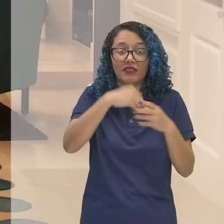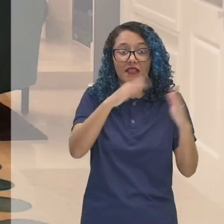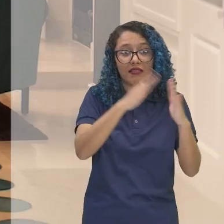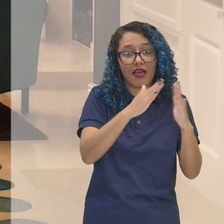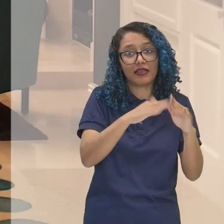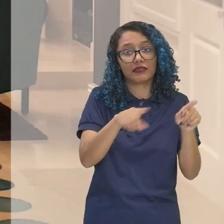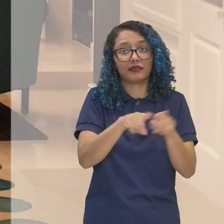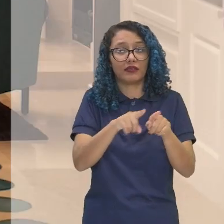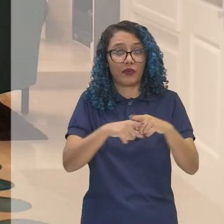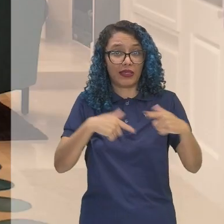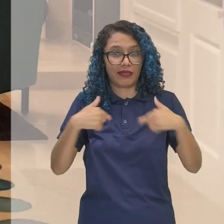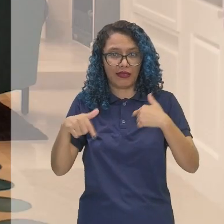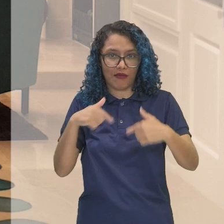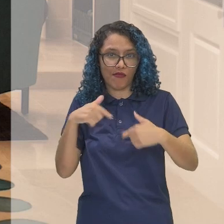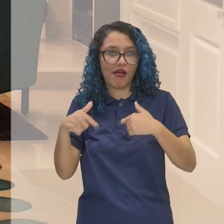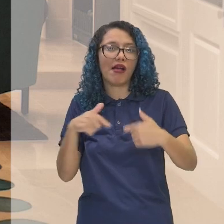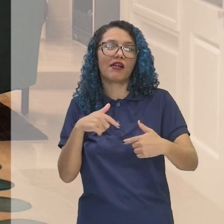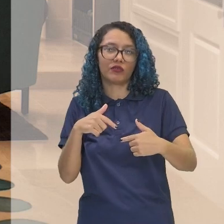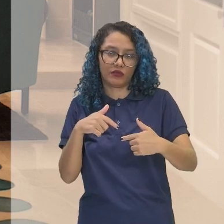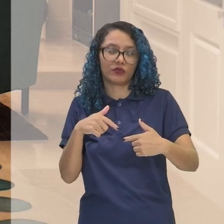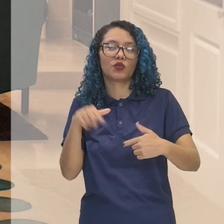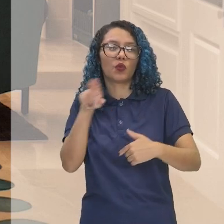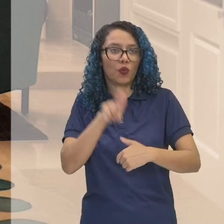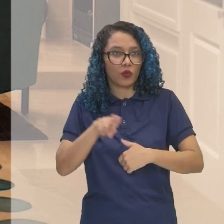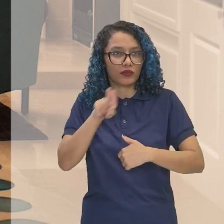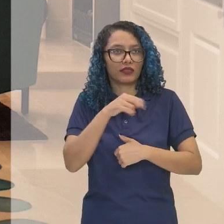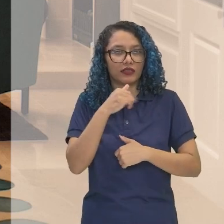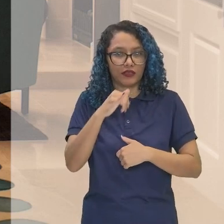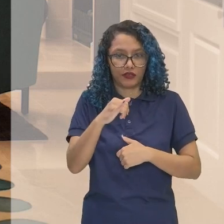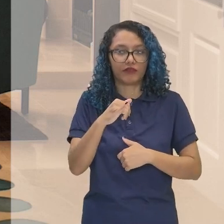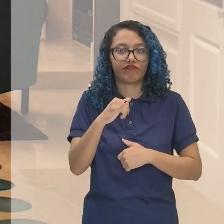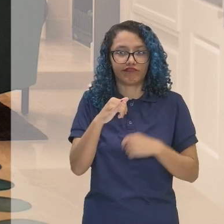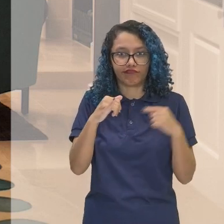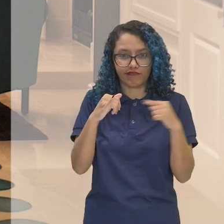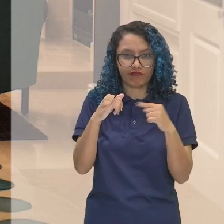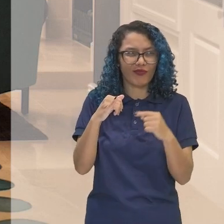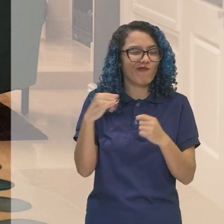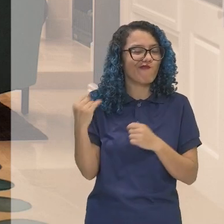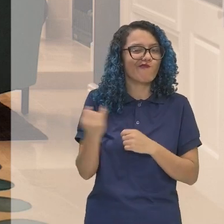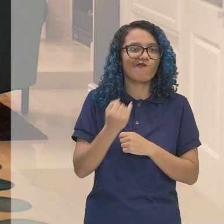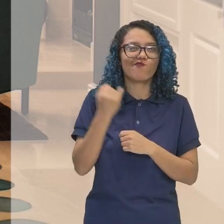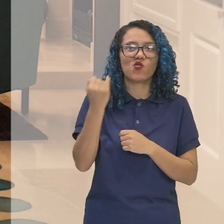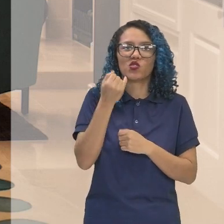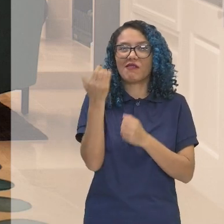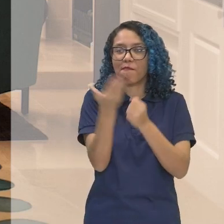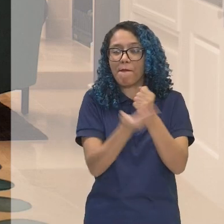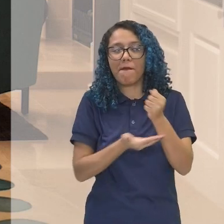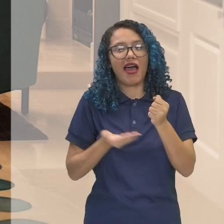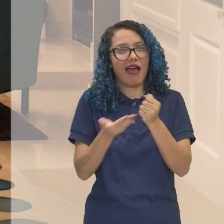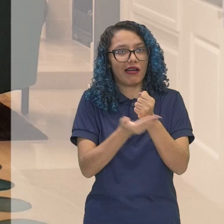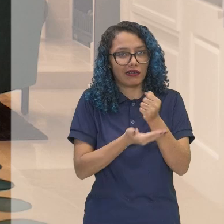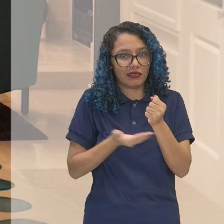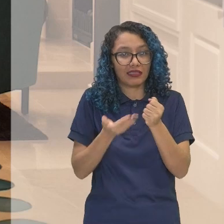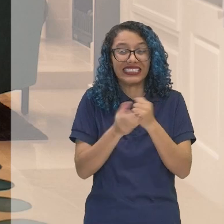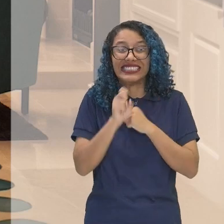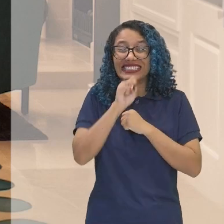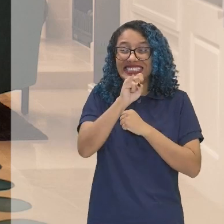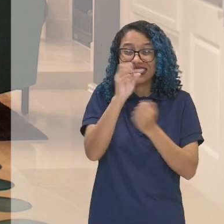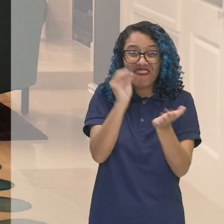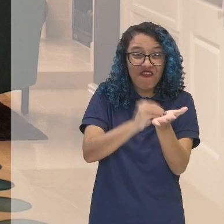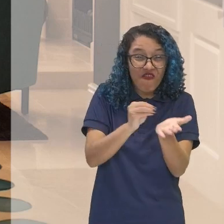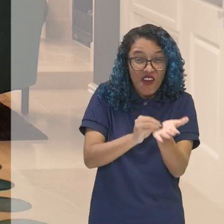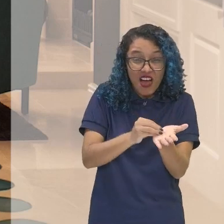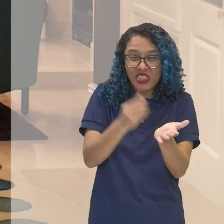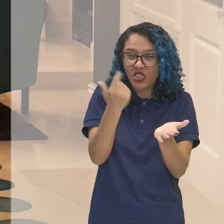trabalho. A energia elétrica é hoje um bem essencial. A sua falta impede-nos